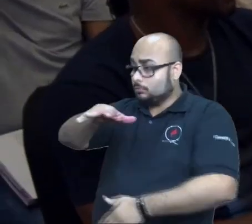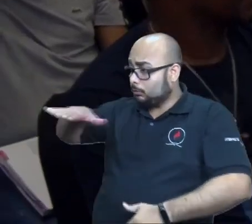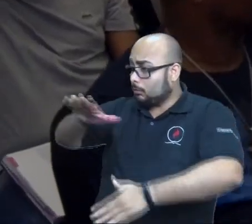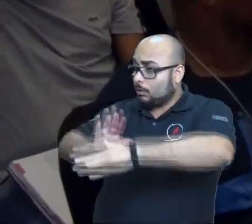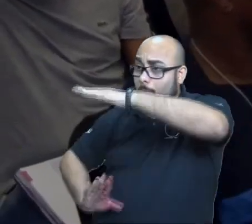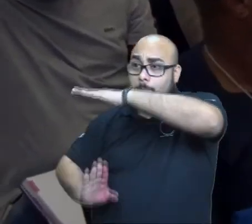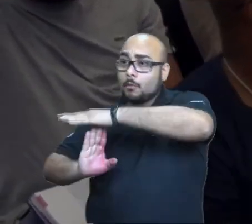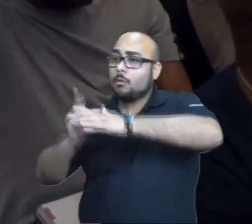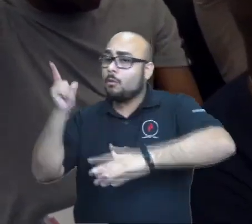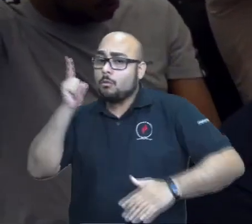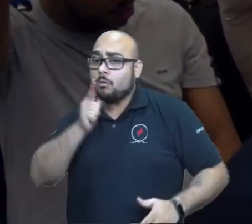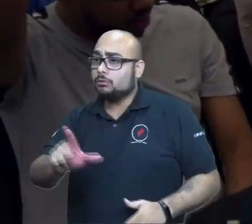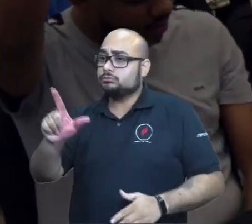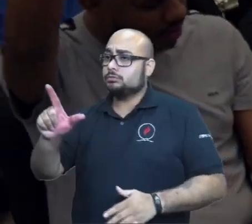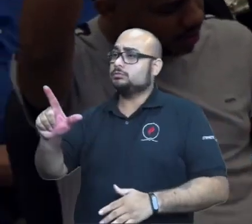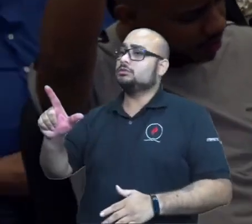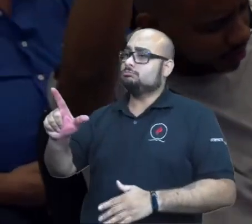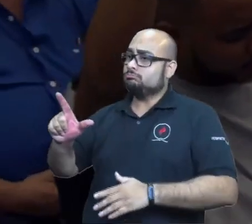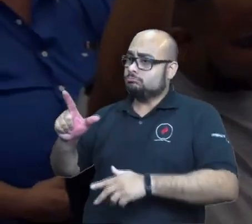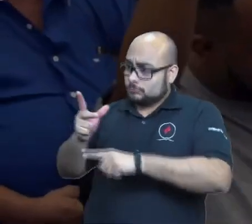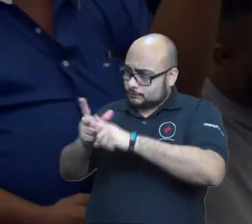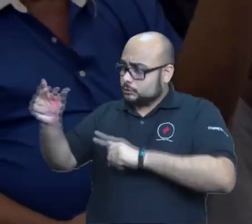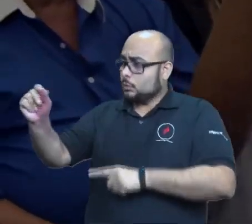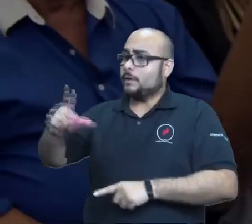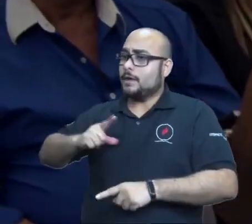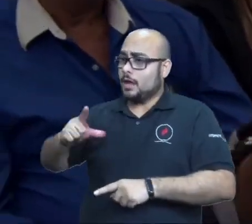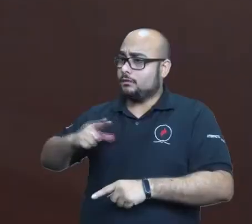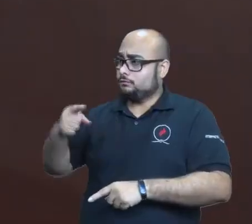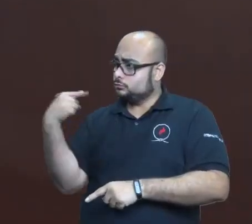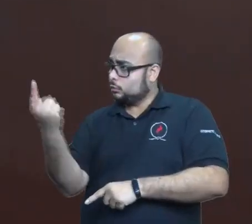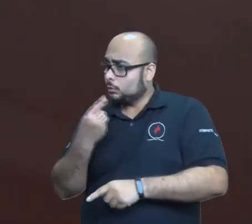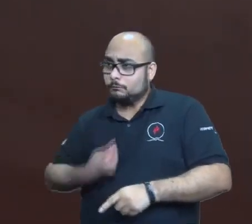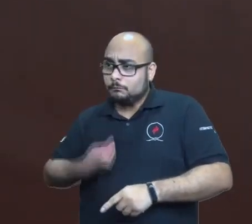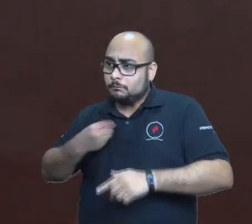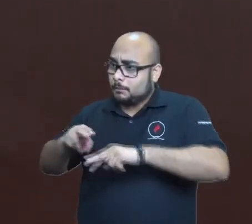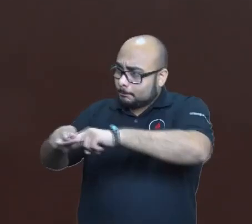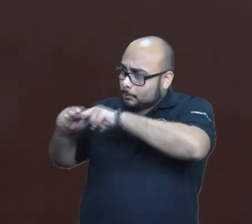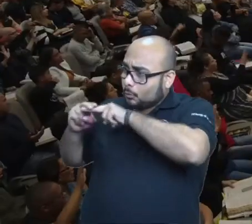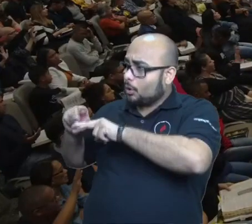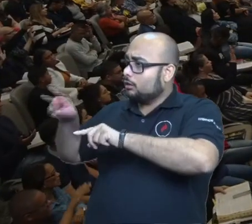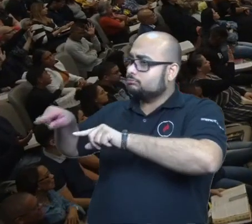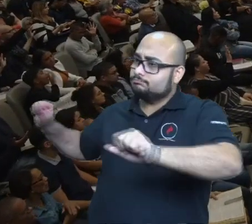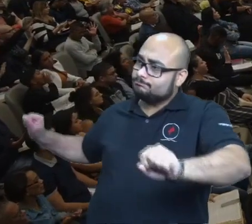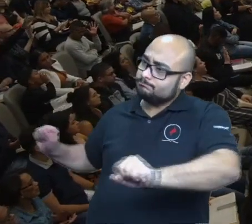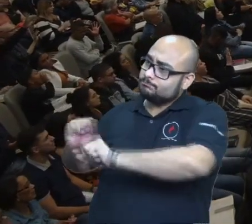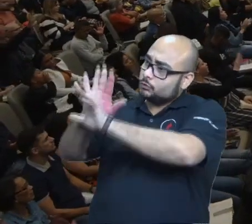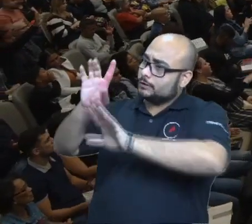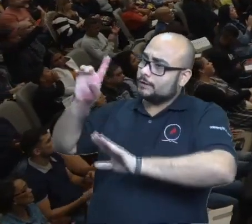pelo menos Deus entregou na tua mão você está vivo e tem razão para adorá-lo